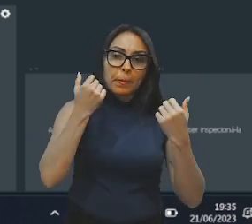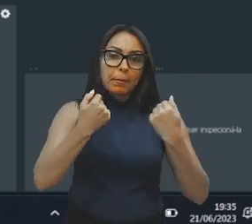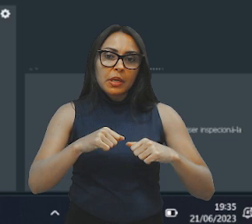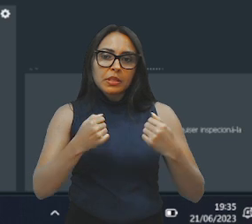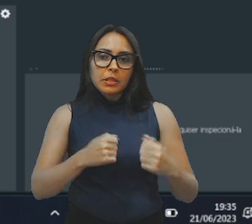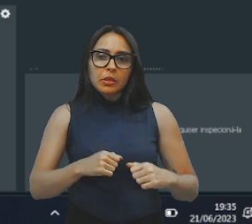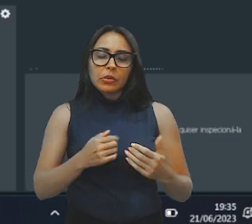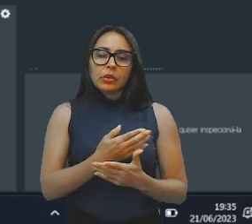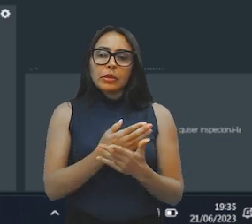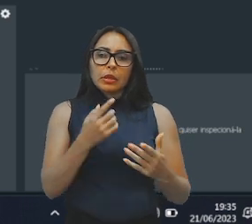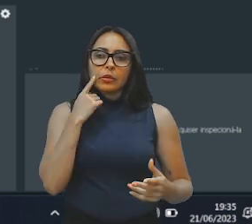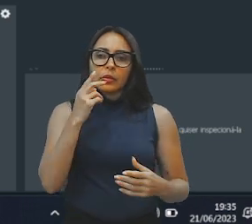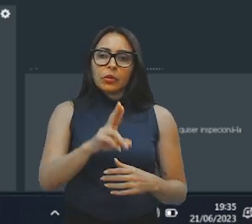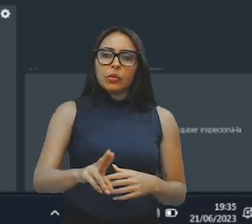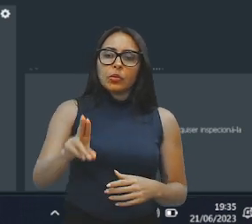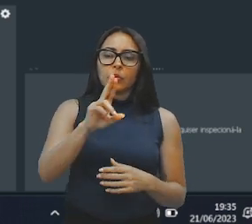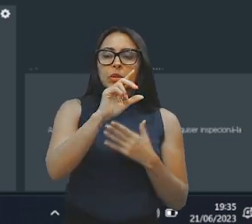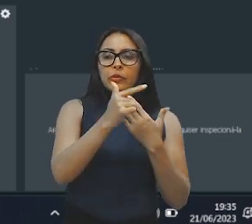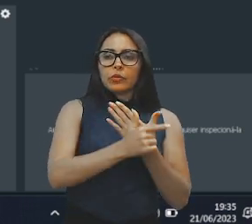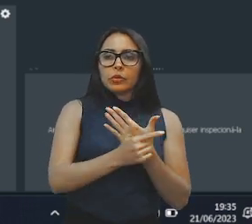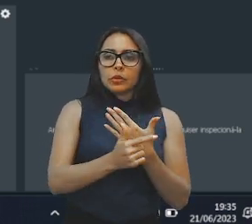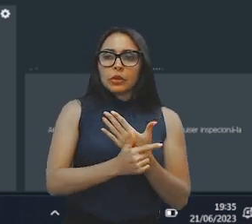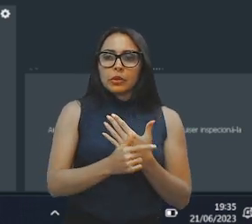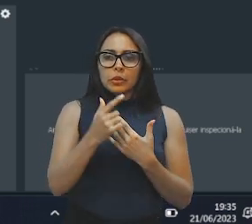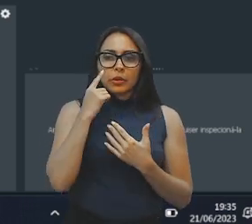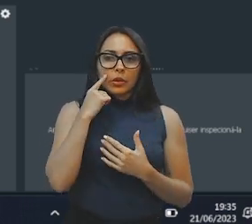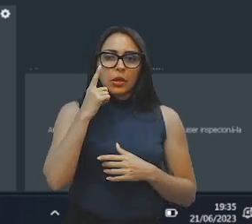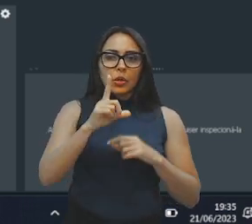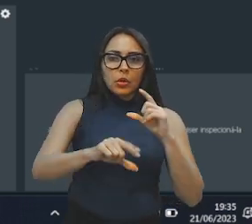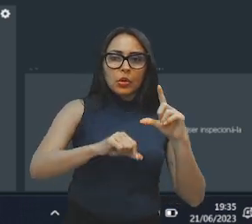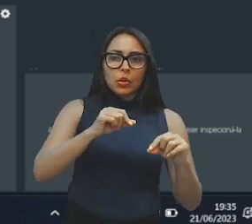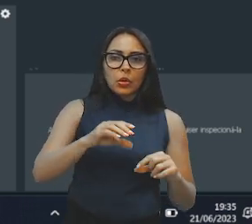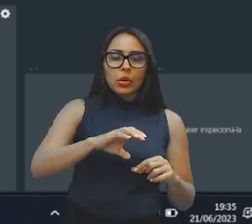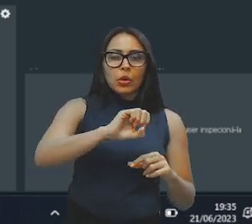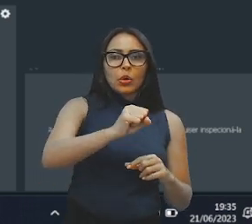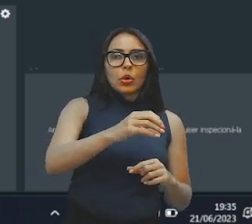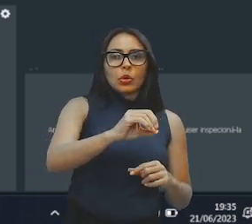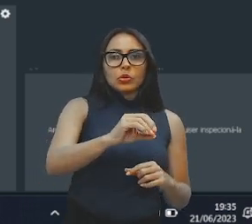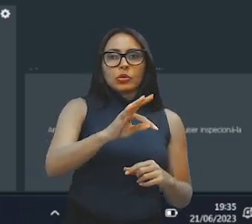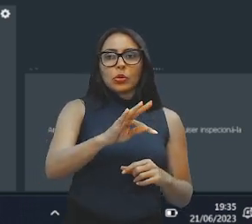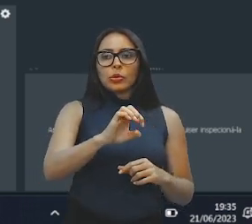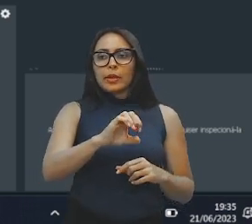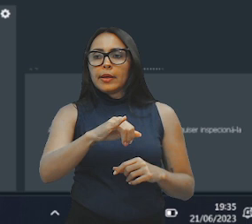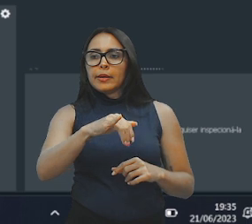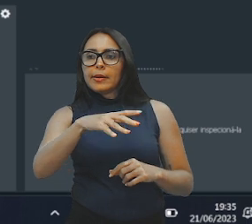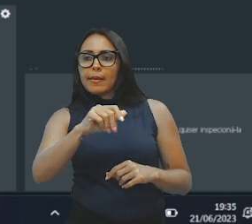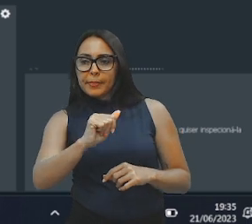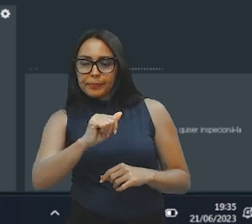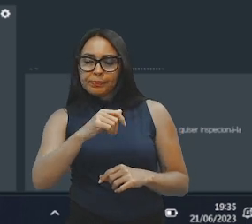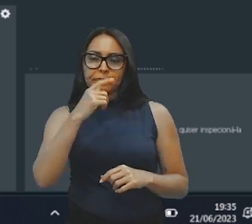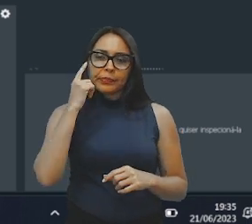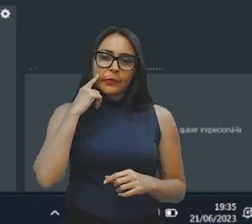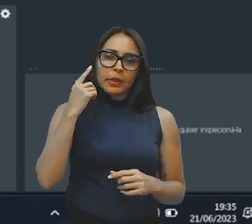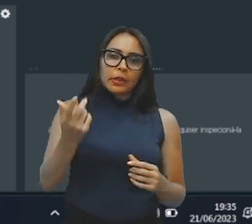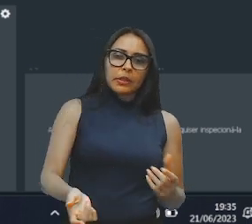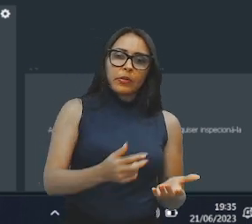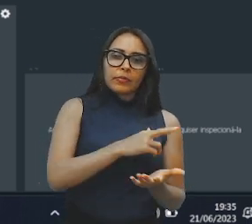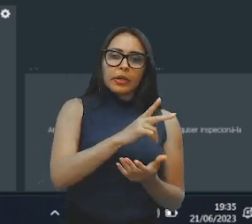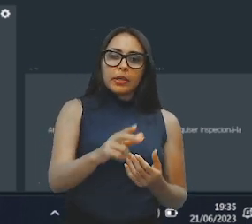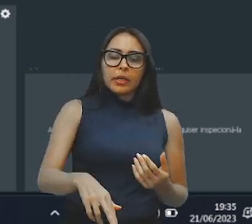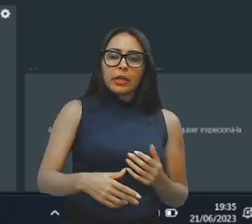uma função chamada sorteia. Então, nós começamos declarando uma variável num do tipo inteiro.